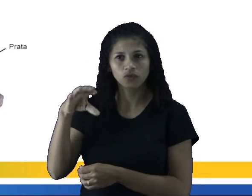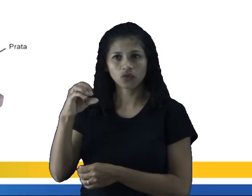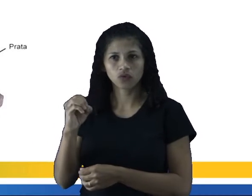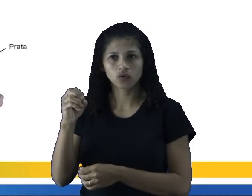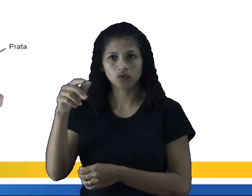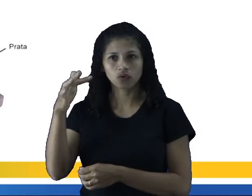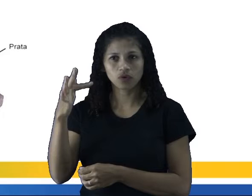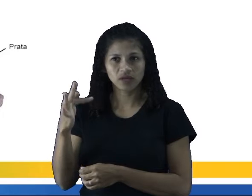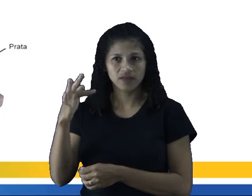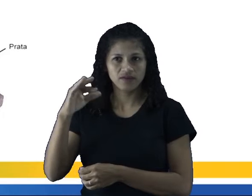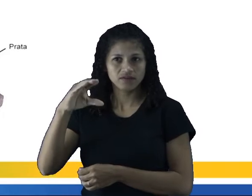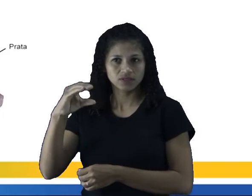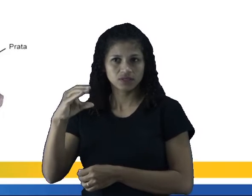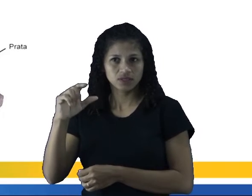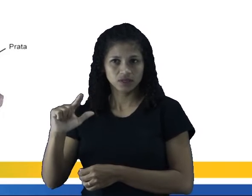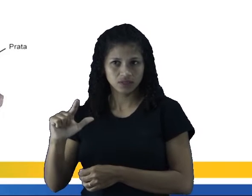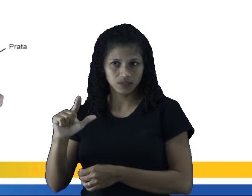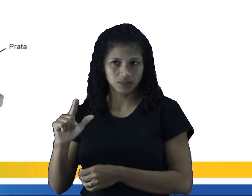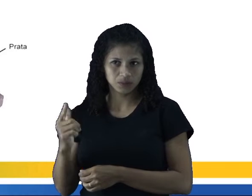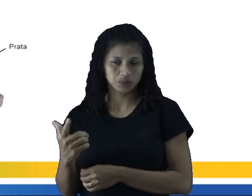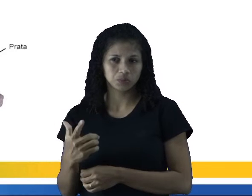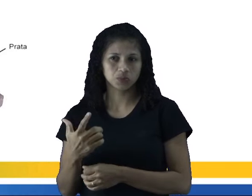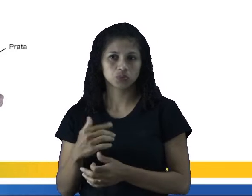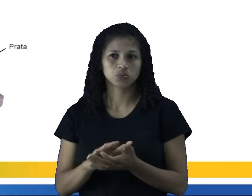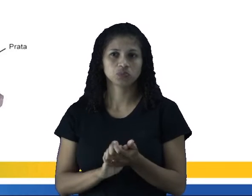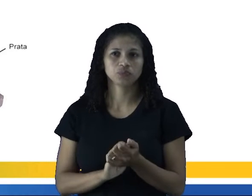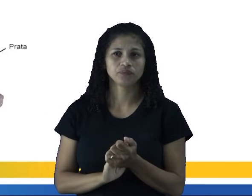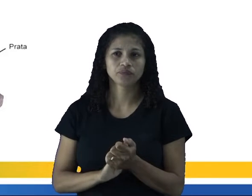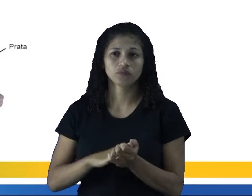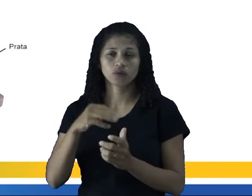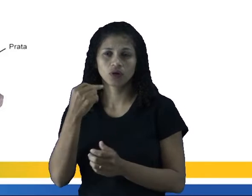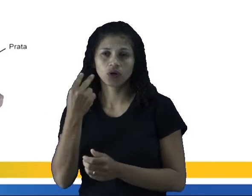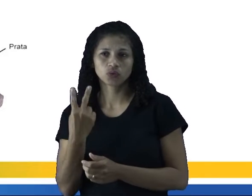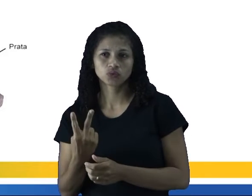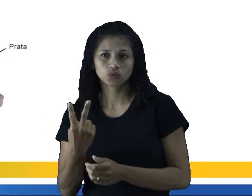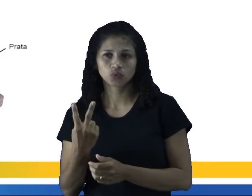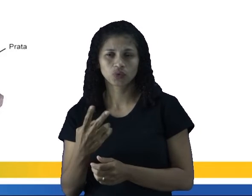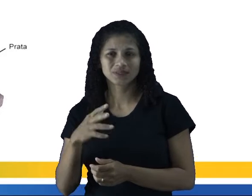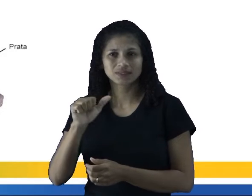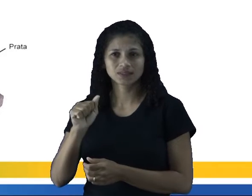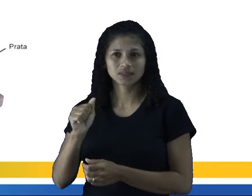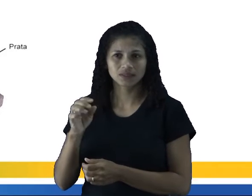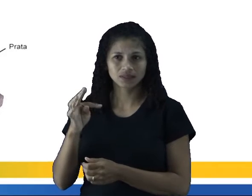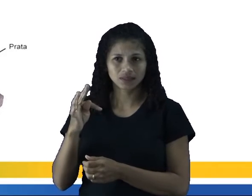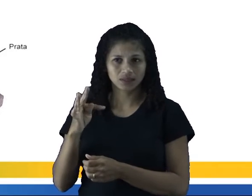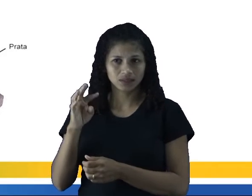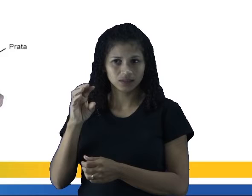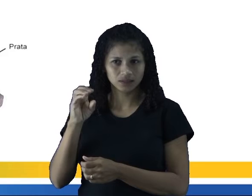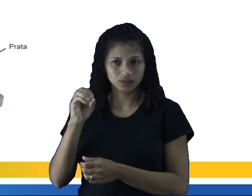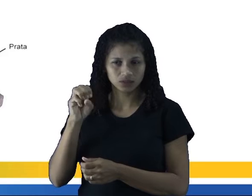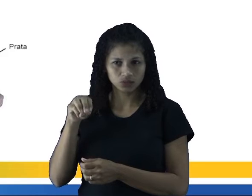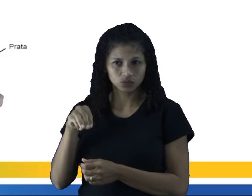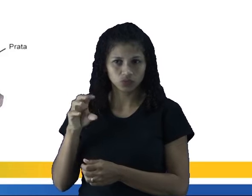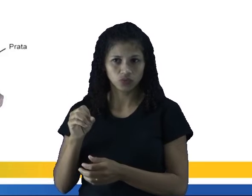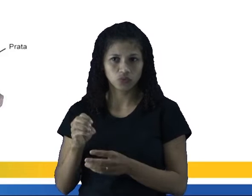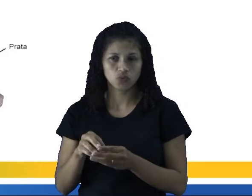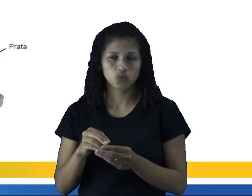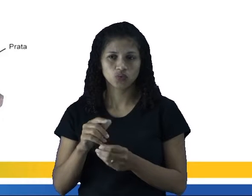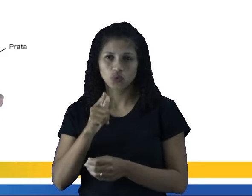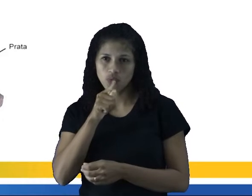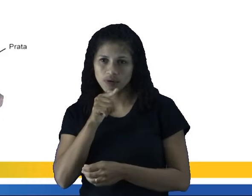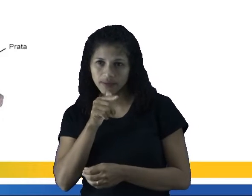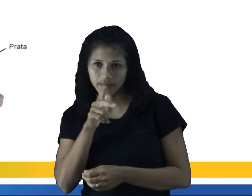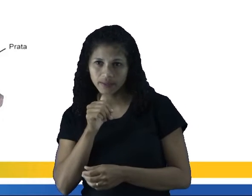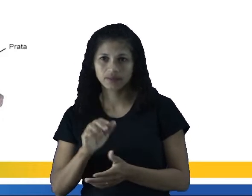ali no estado gasoso. A gente tem dois átomos que ficam ali no estado líquido, que seria o bromo e